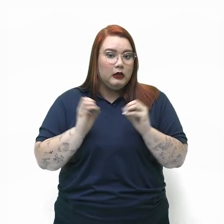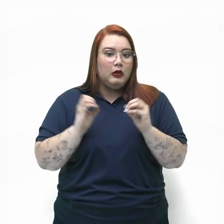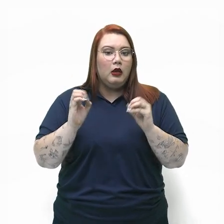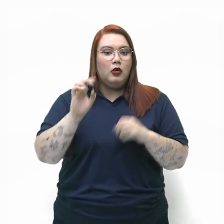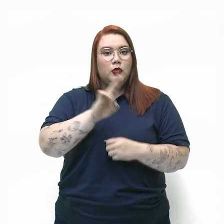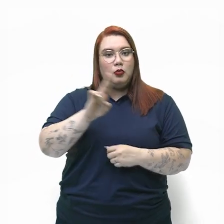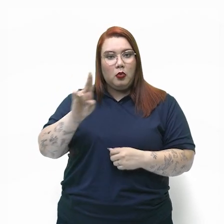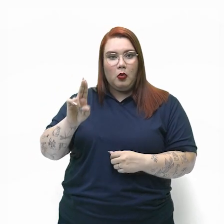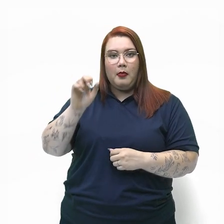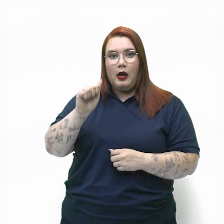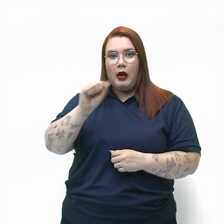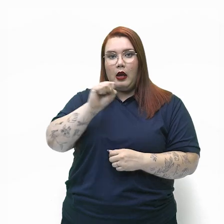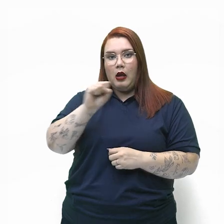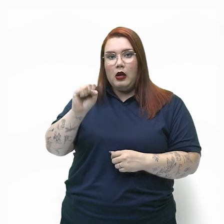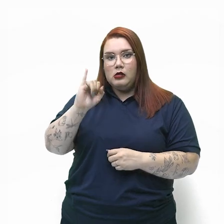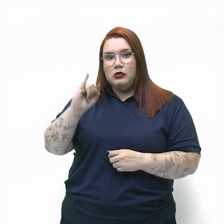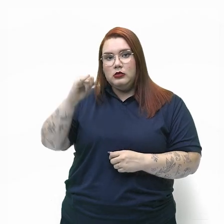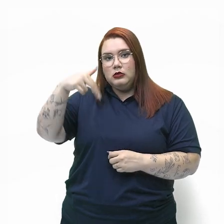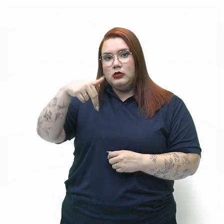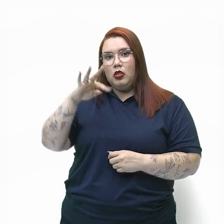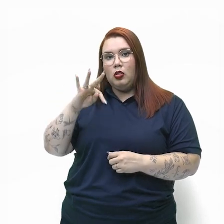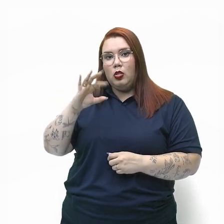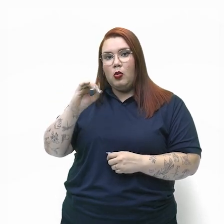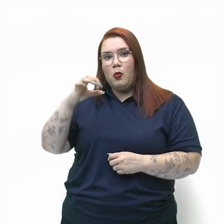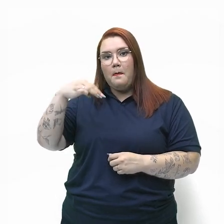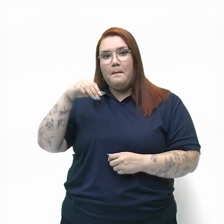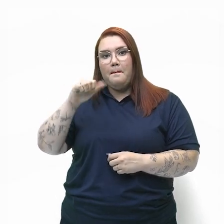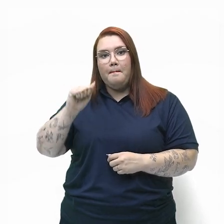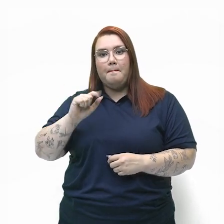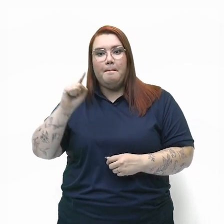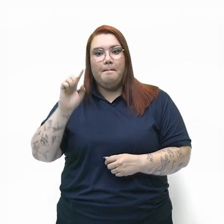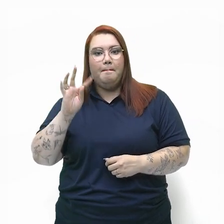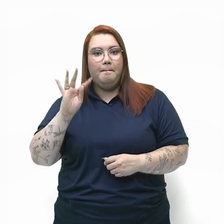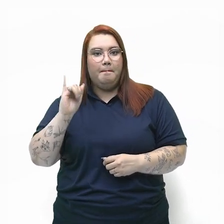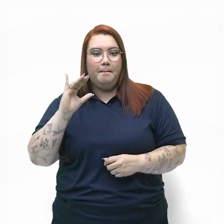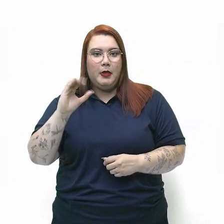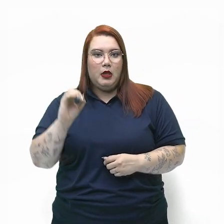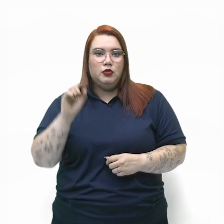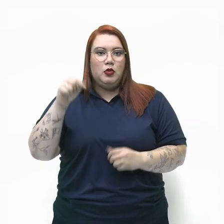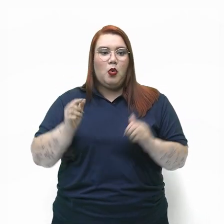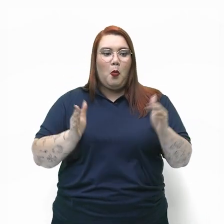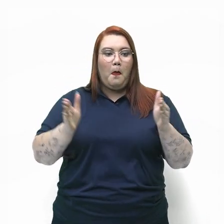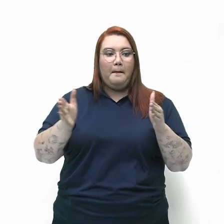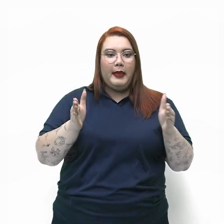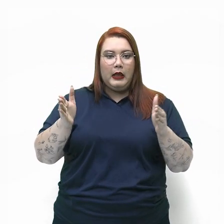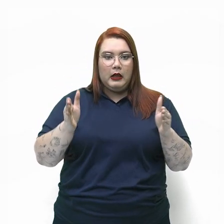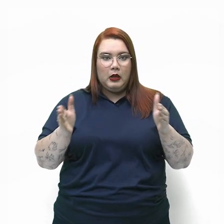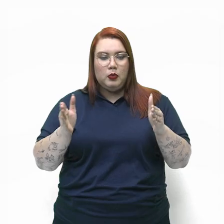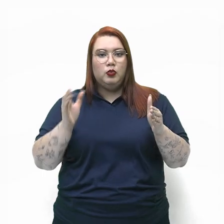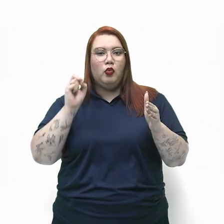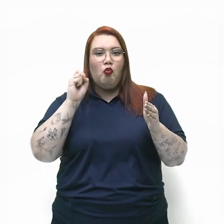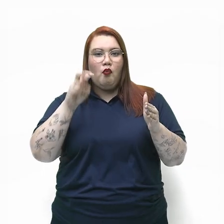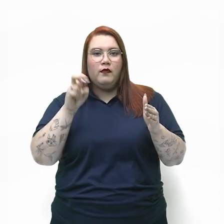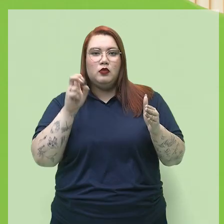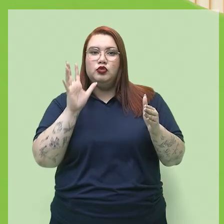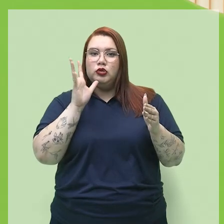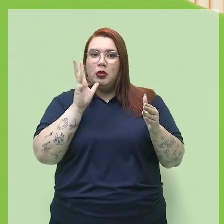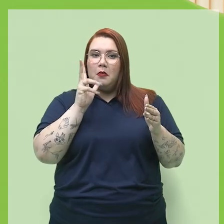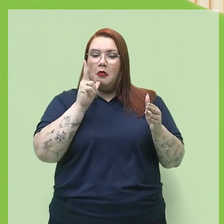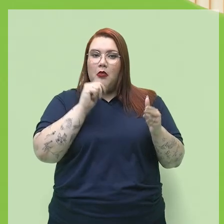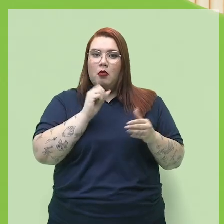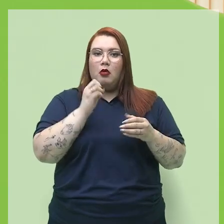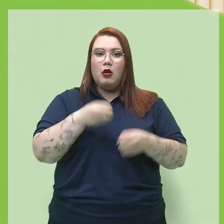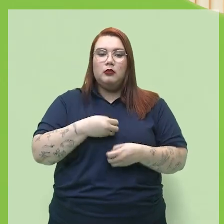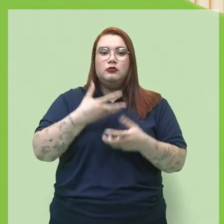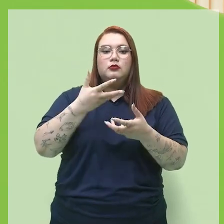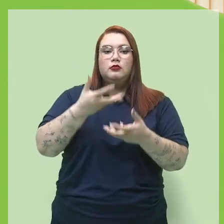chama de assintomático. Então, existe esse período de incubação que é prolongado. Inclusive, né, a gente vai